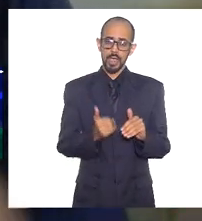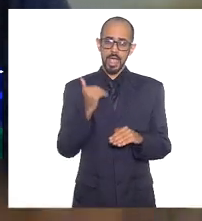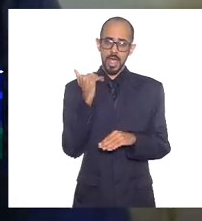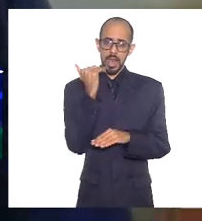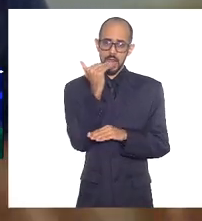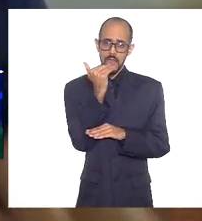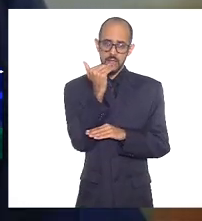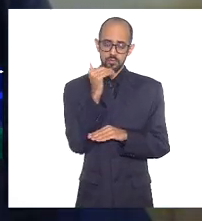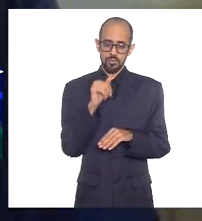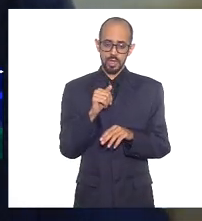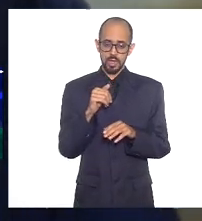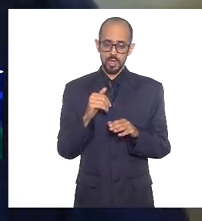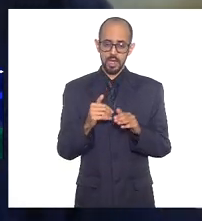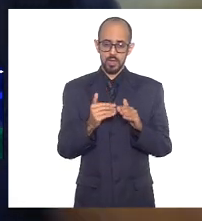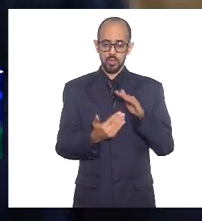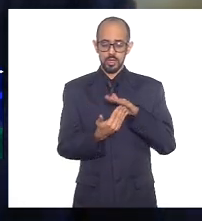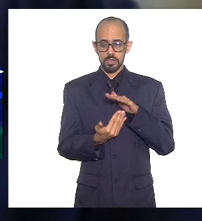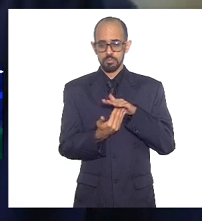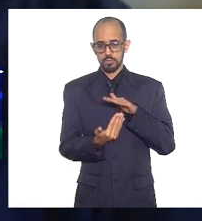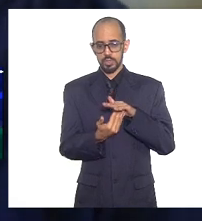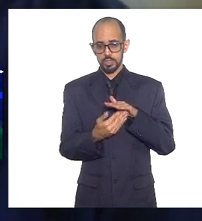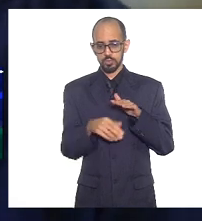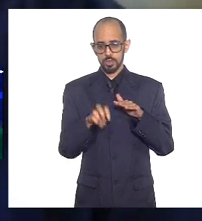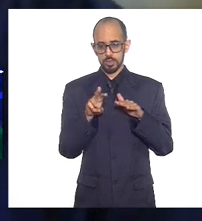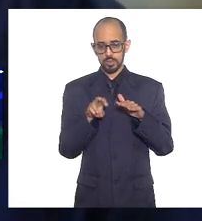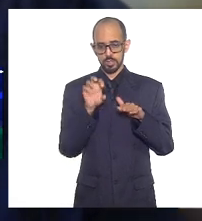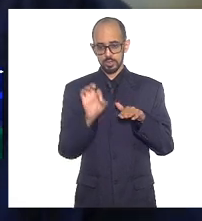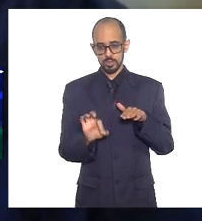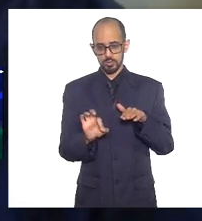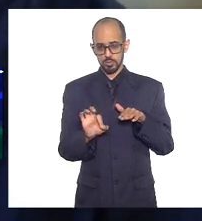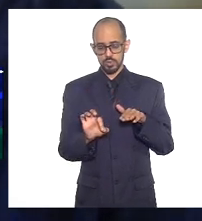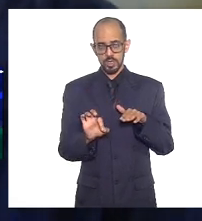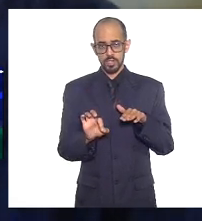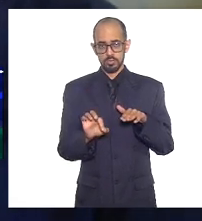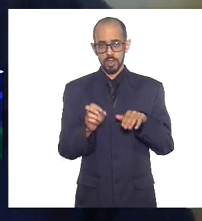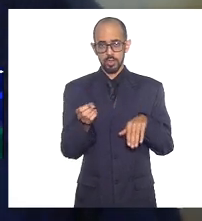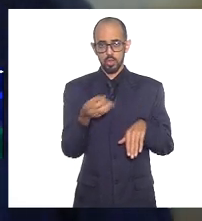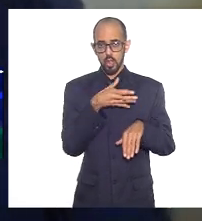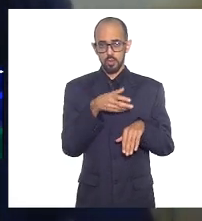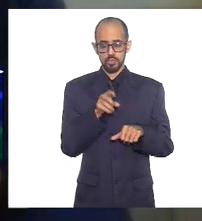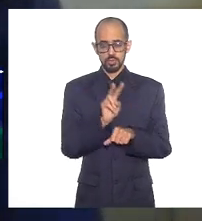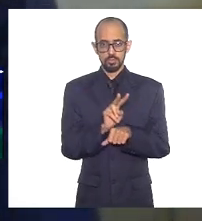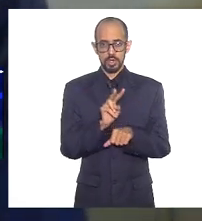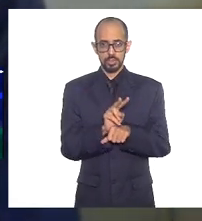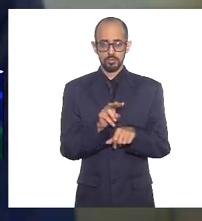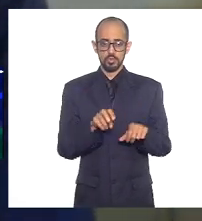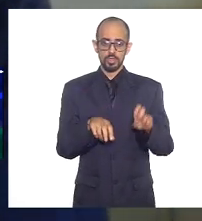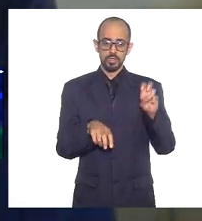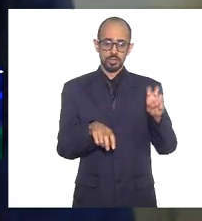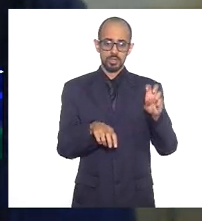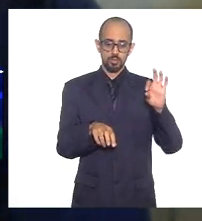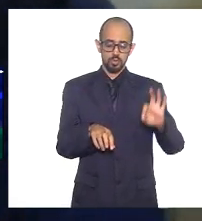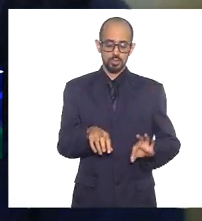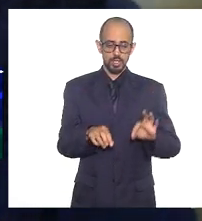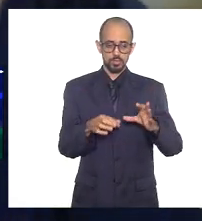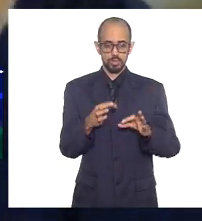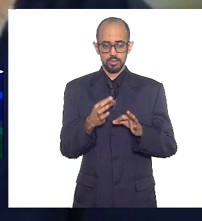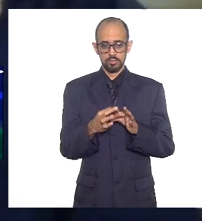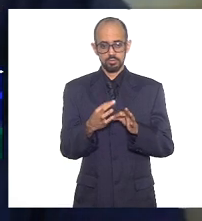no período da pandemia para 35% para novos empréstimos e 5% para trabalhar com